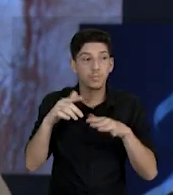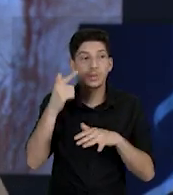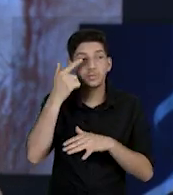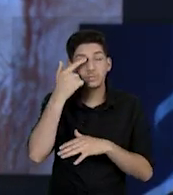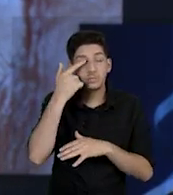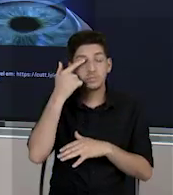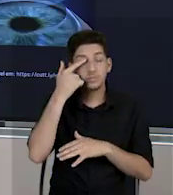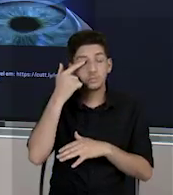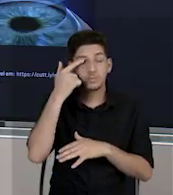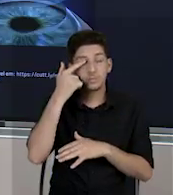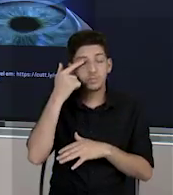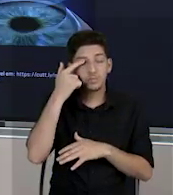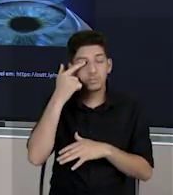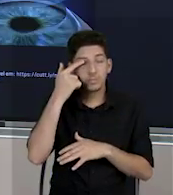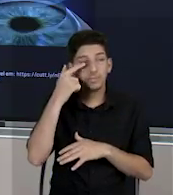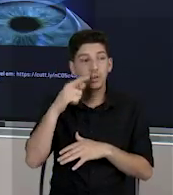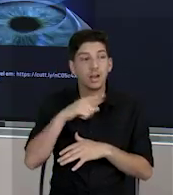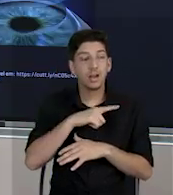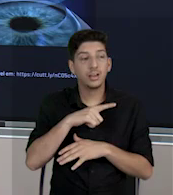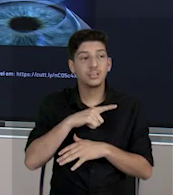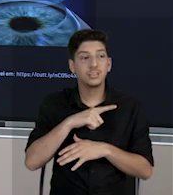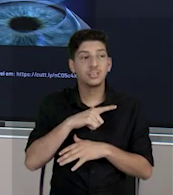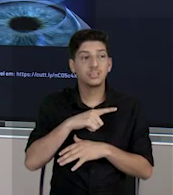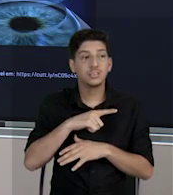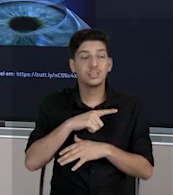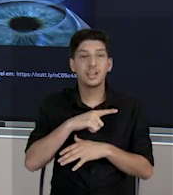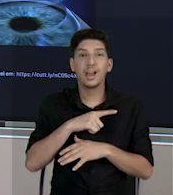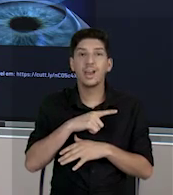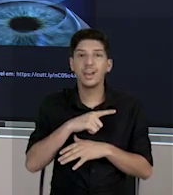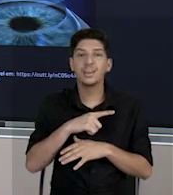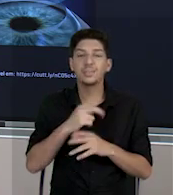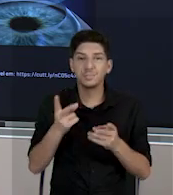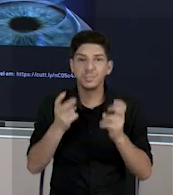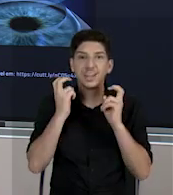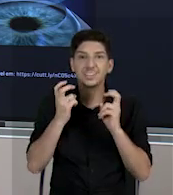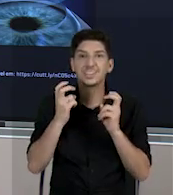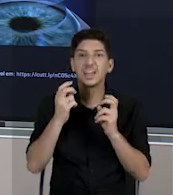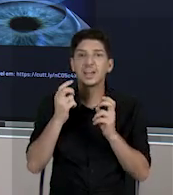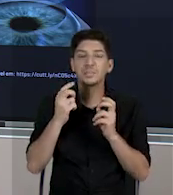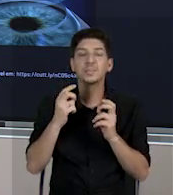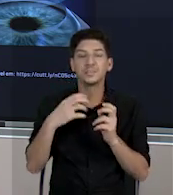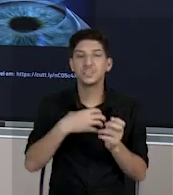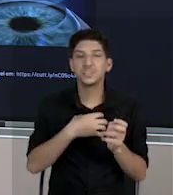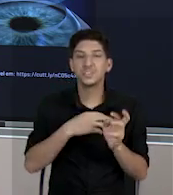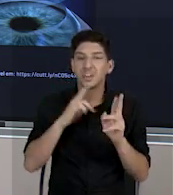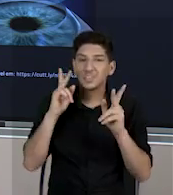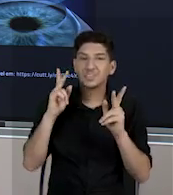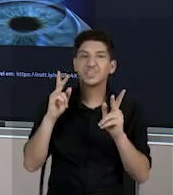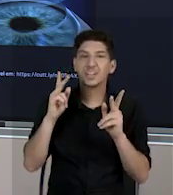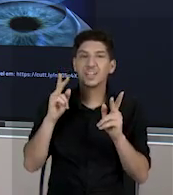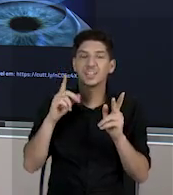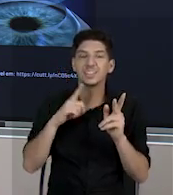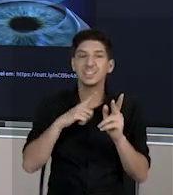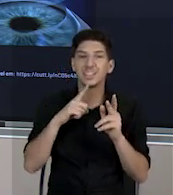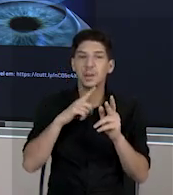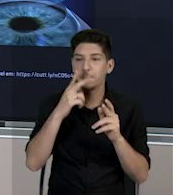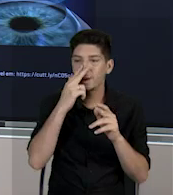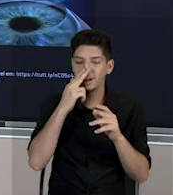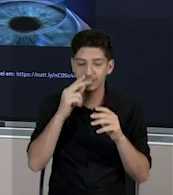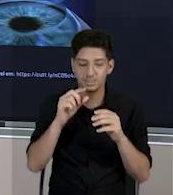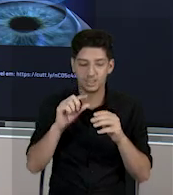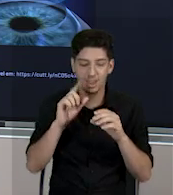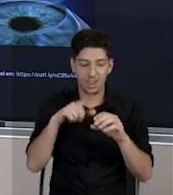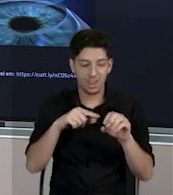que tem uma partezinha da córnea, que é da pálpebra, sobre o globo ocular, que é um pouquinho mais elevada.